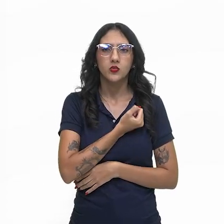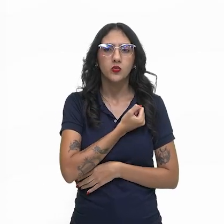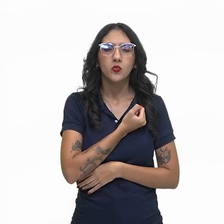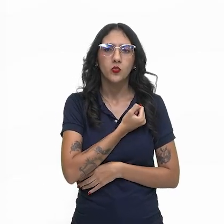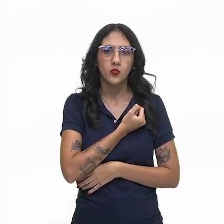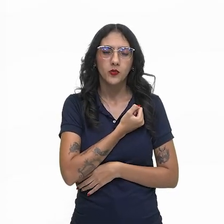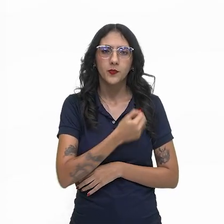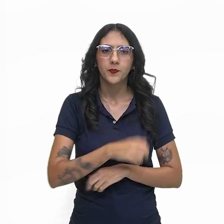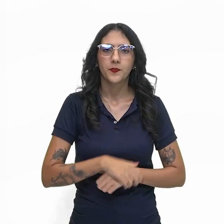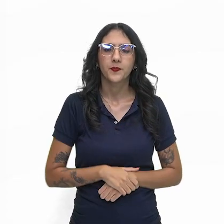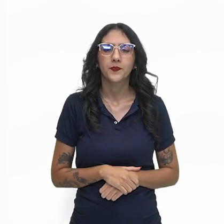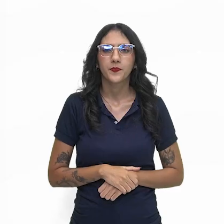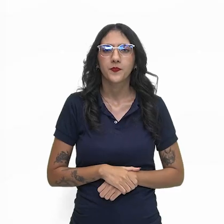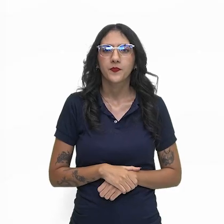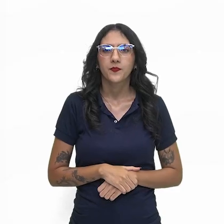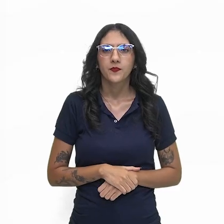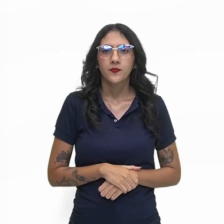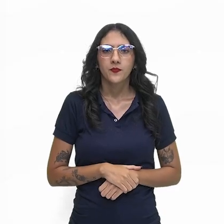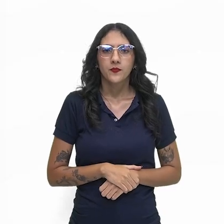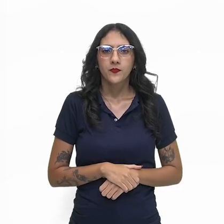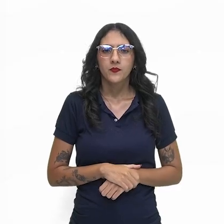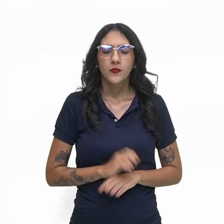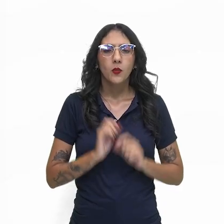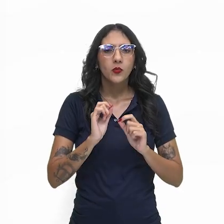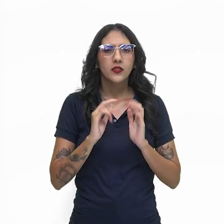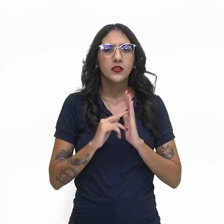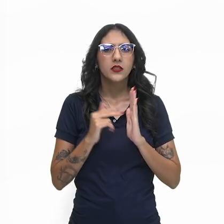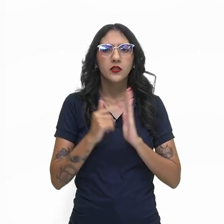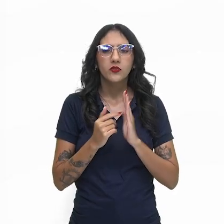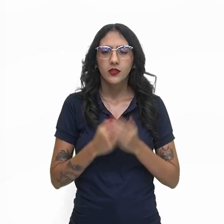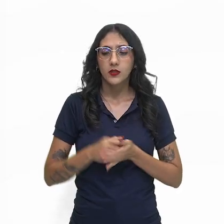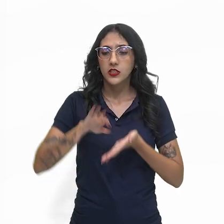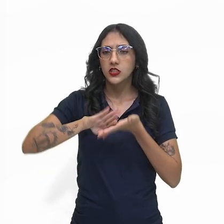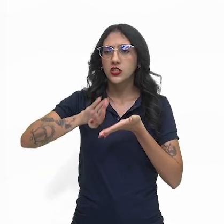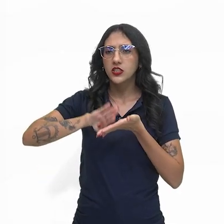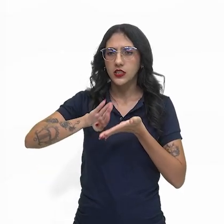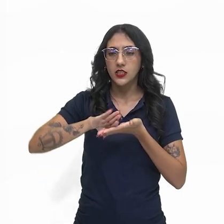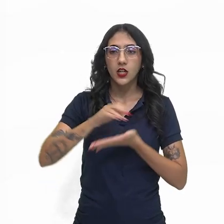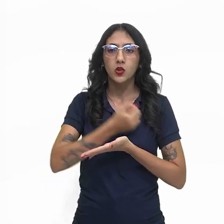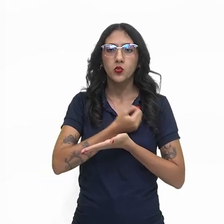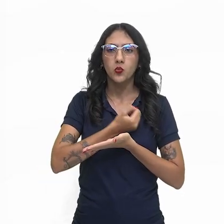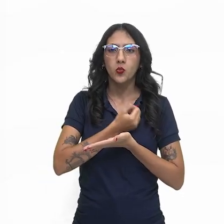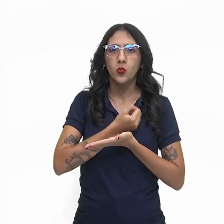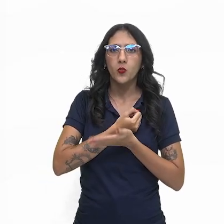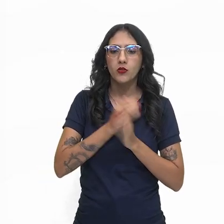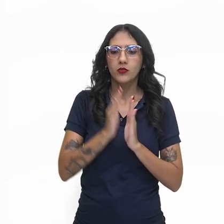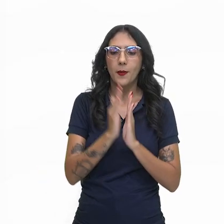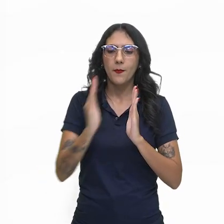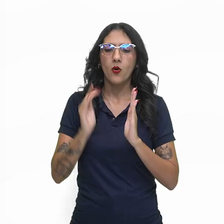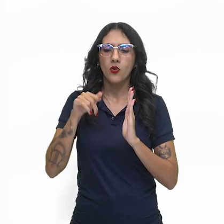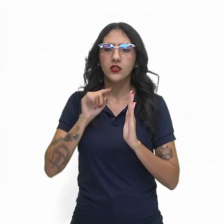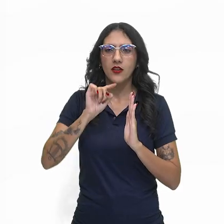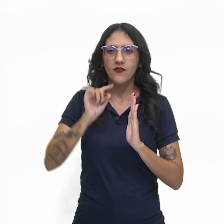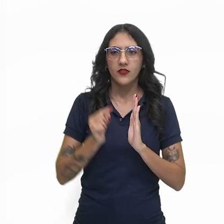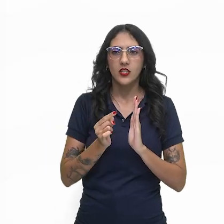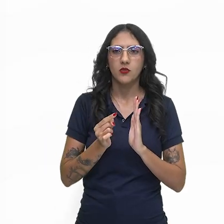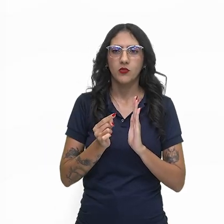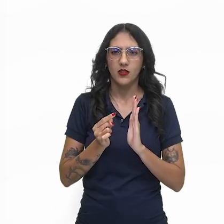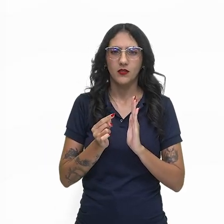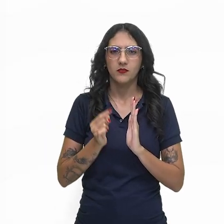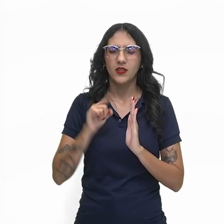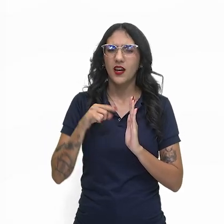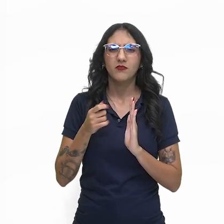real é a retirada de casas decimais, consideradas